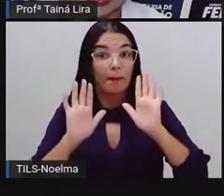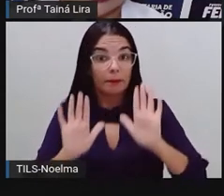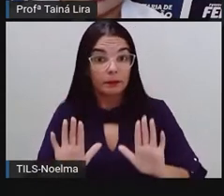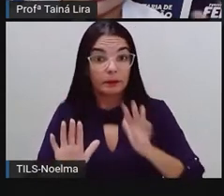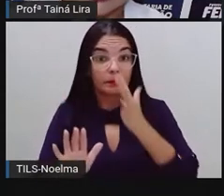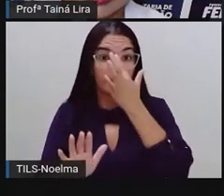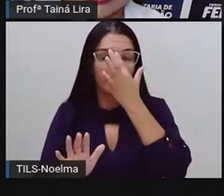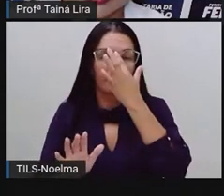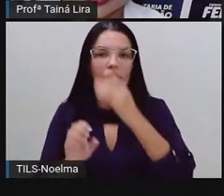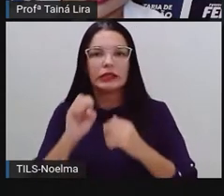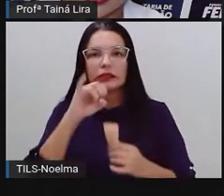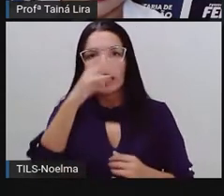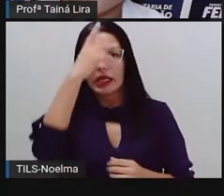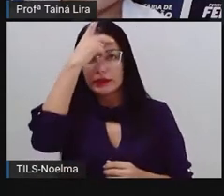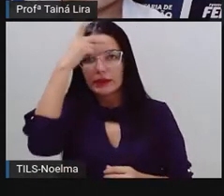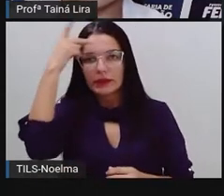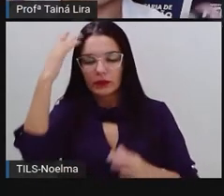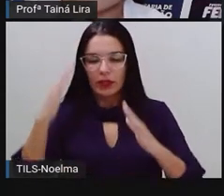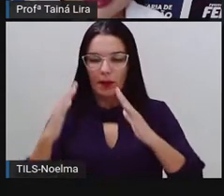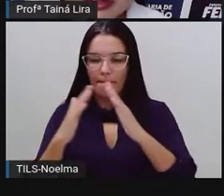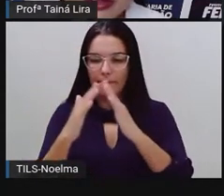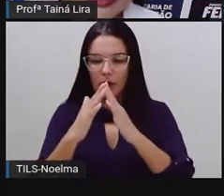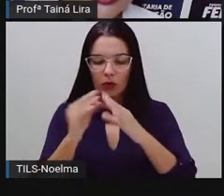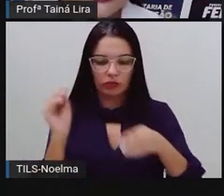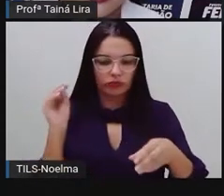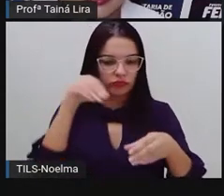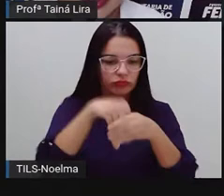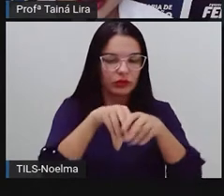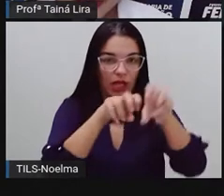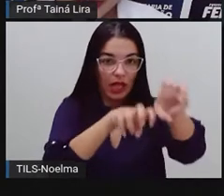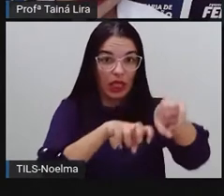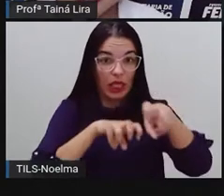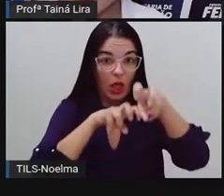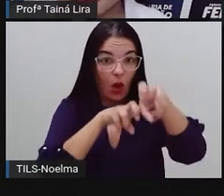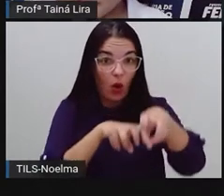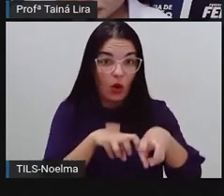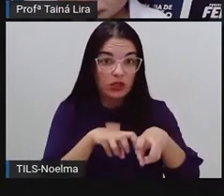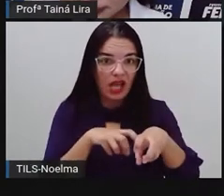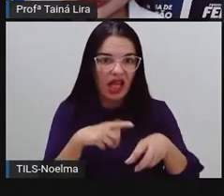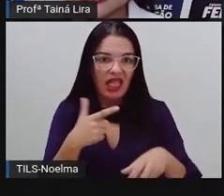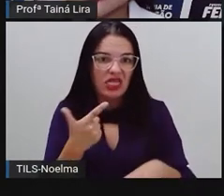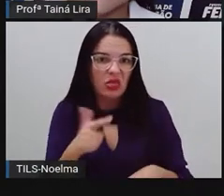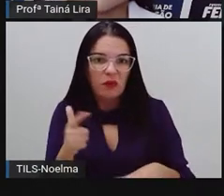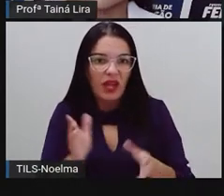que moram na zona rural não tem acesso a nada certo